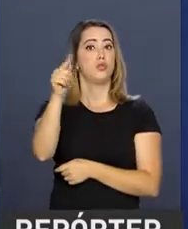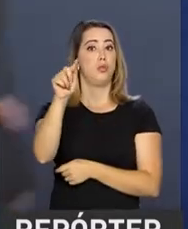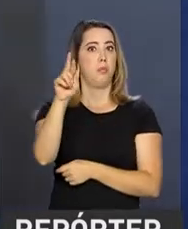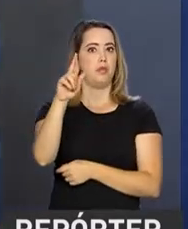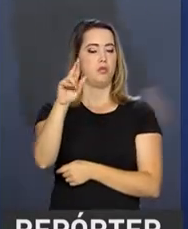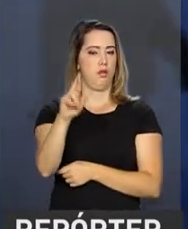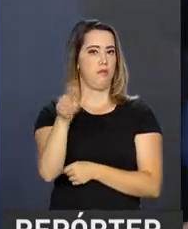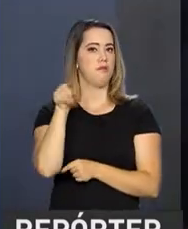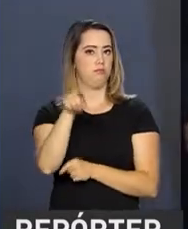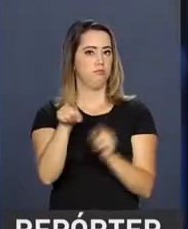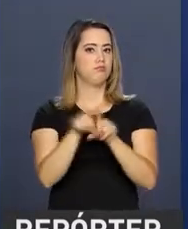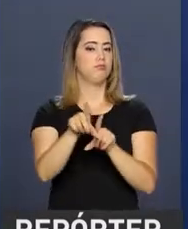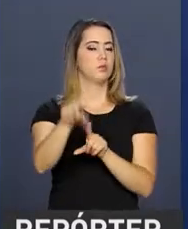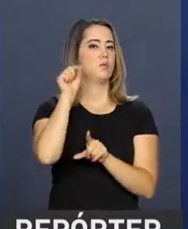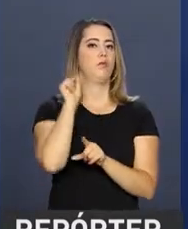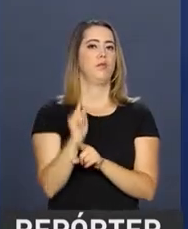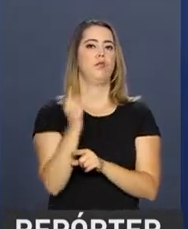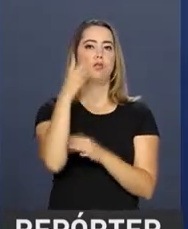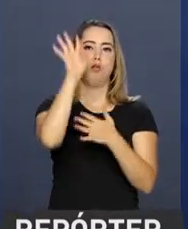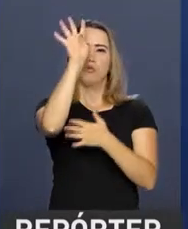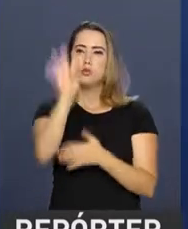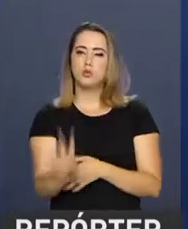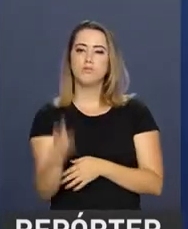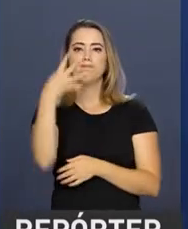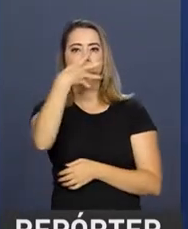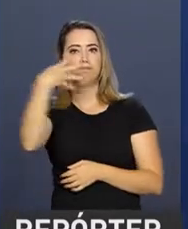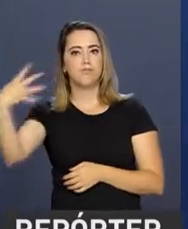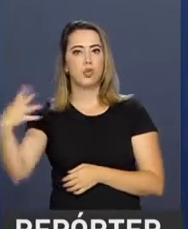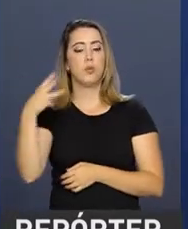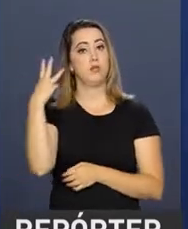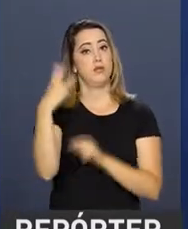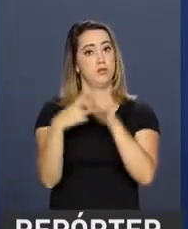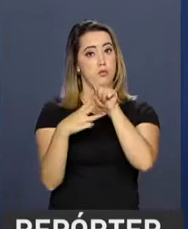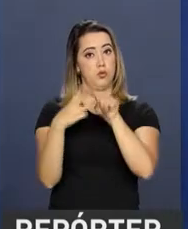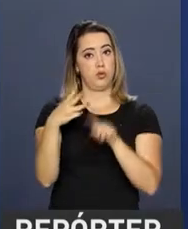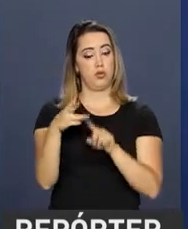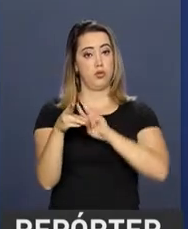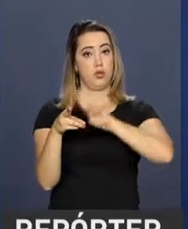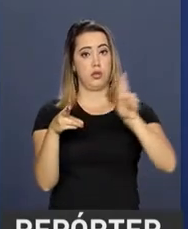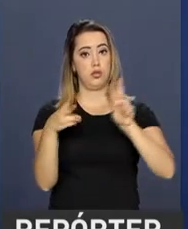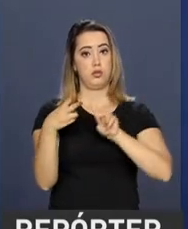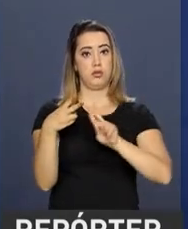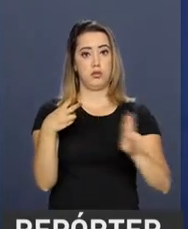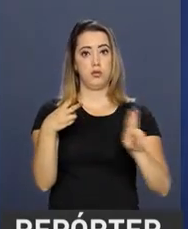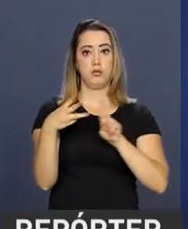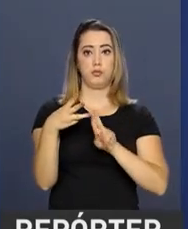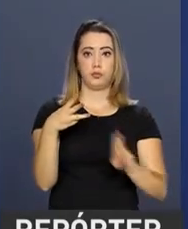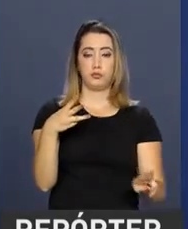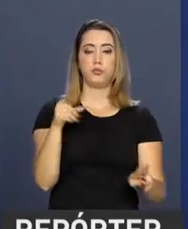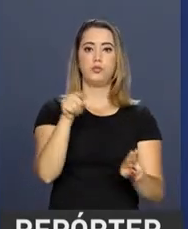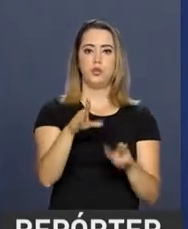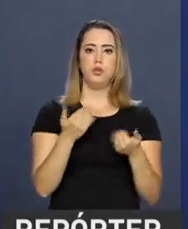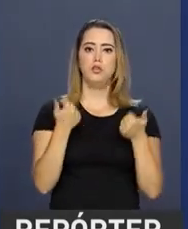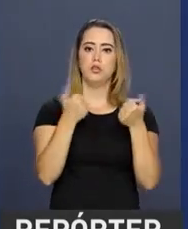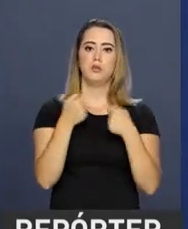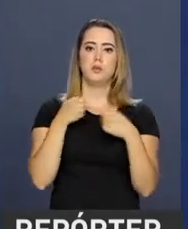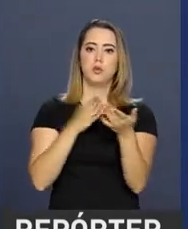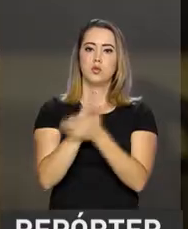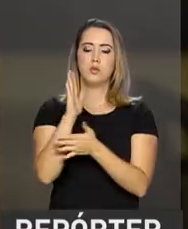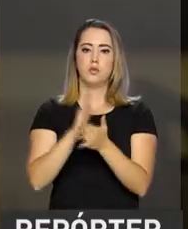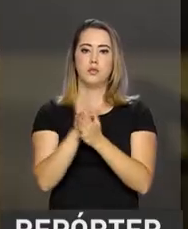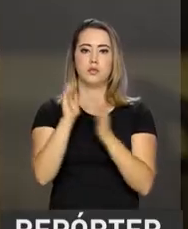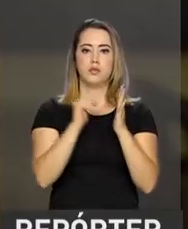ela foi escolhida em uma lista tríplice enviada ao presidente temer e também passou pela sabatina no